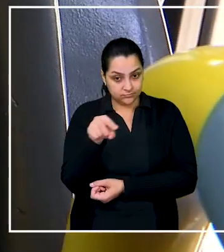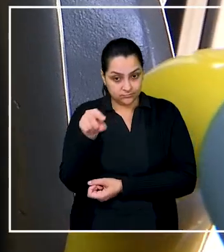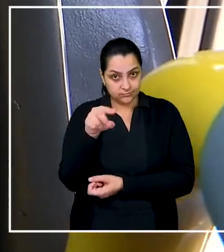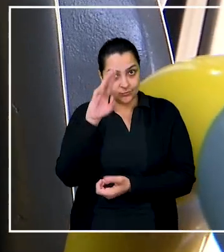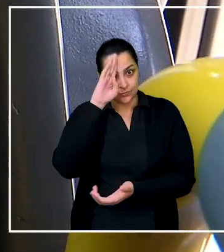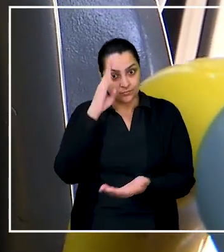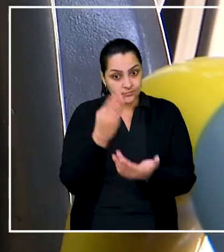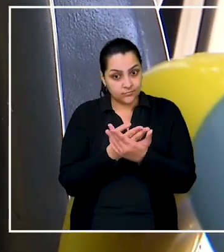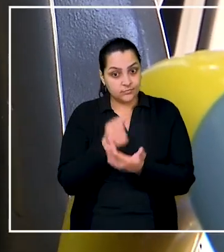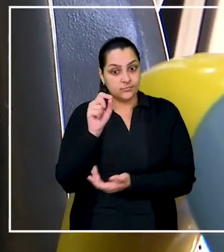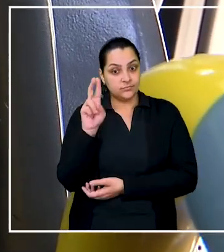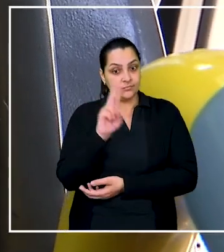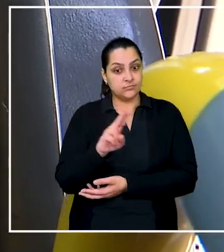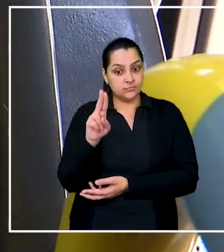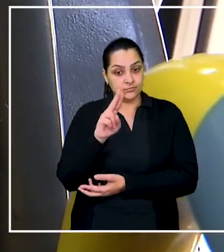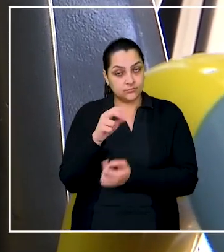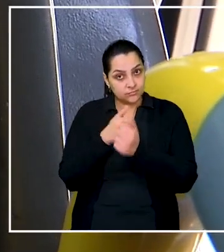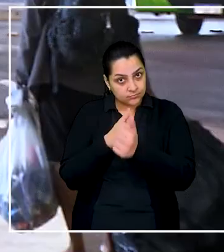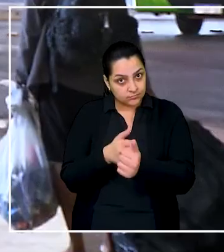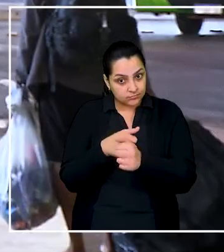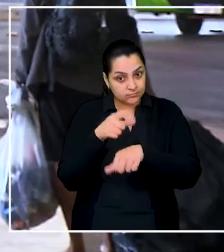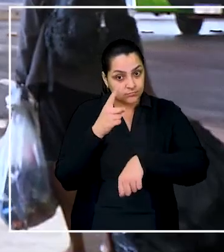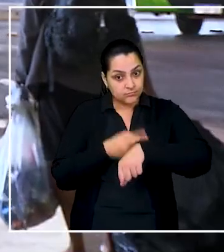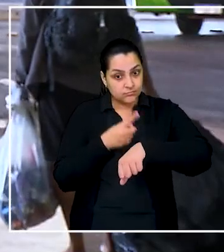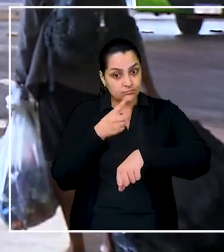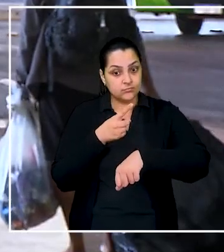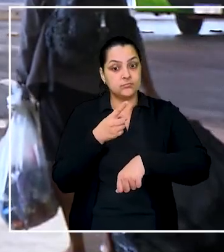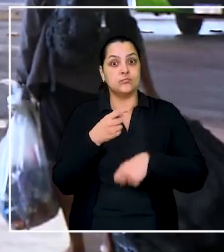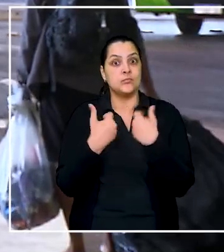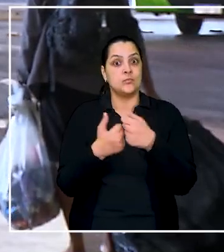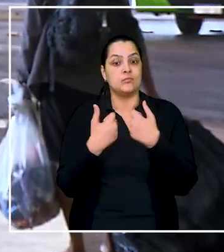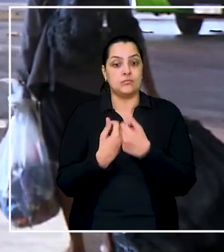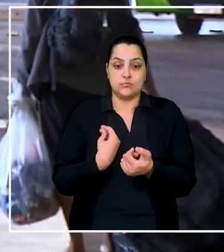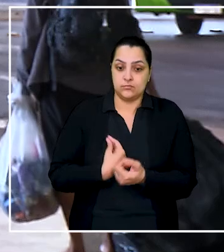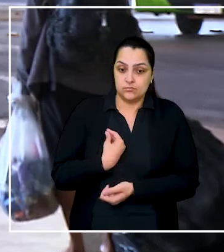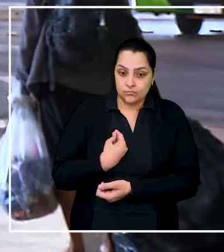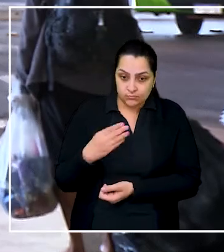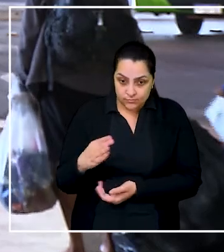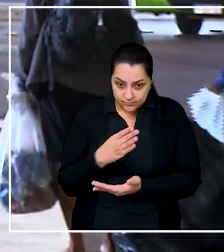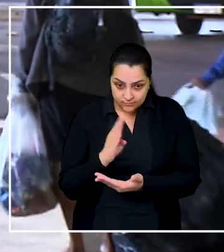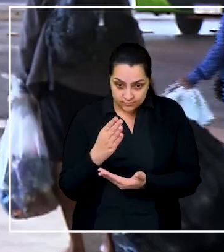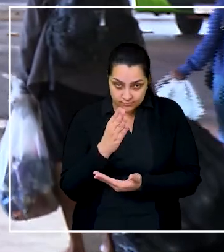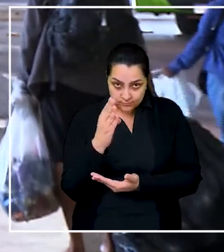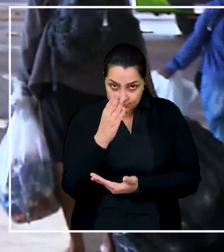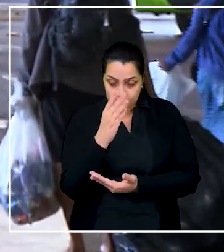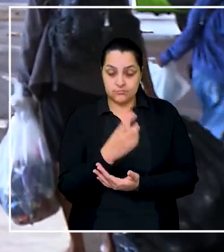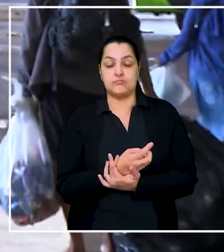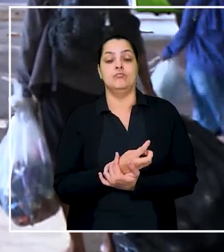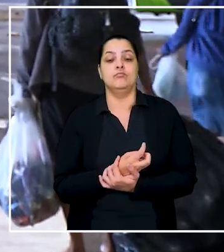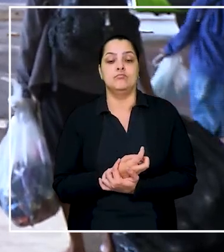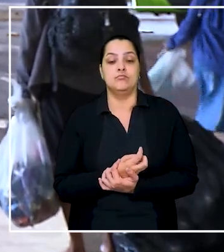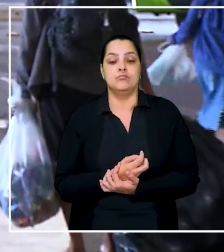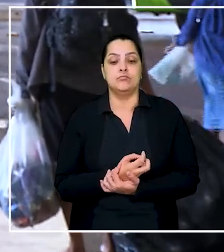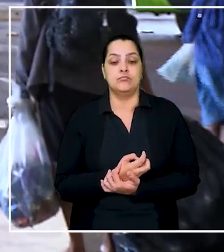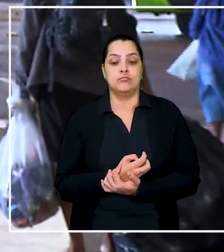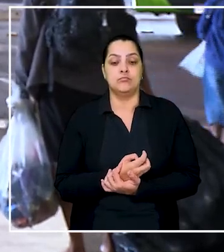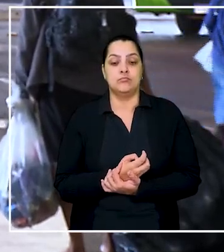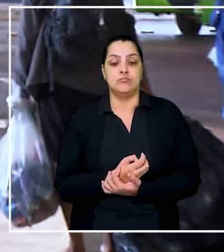dar confiança para aquele usuário que está acompanhando em tempo real aonde o ônibus dele está,